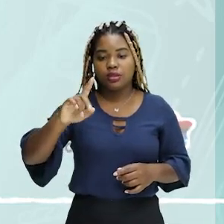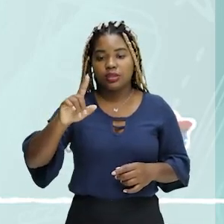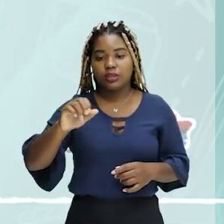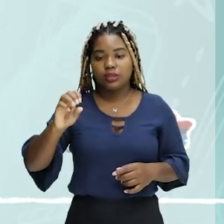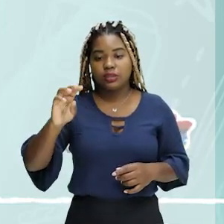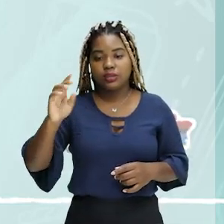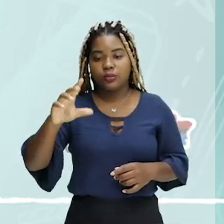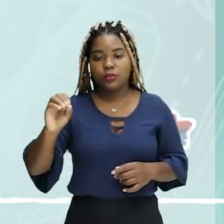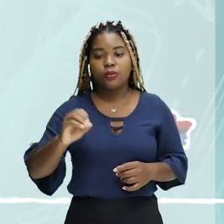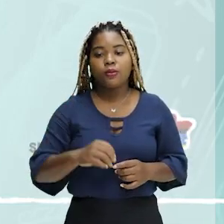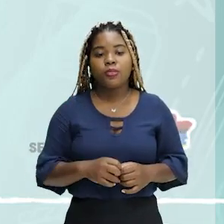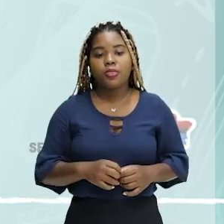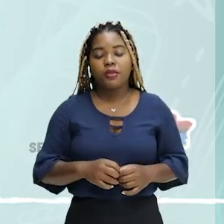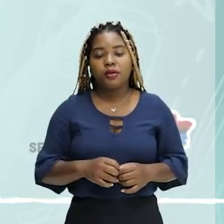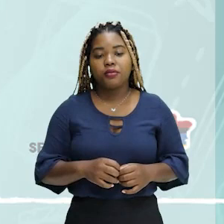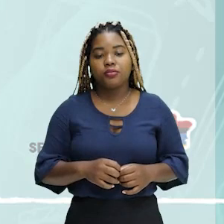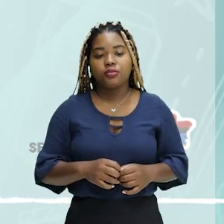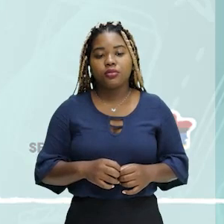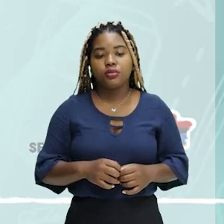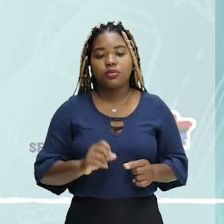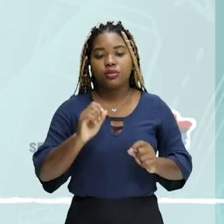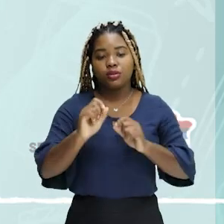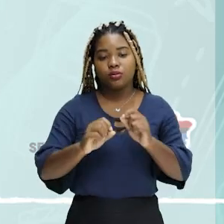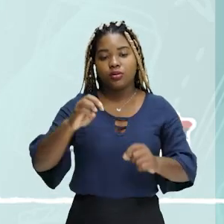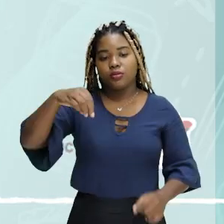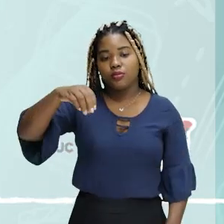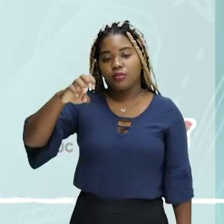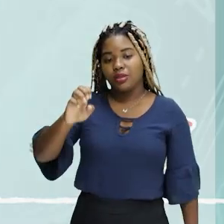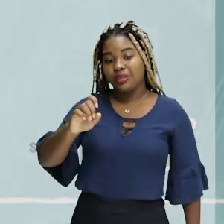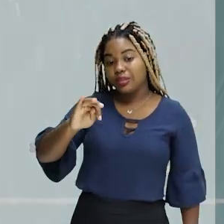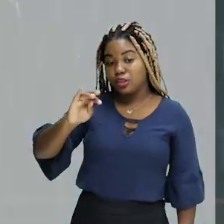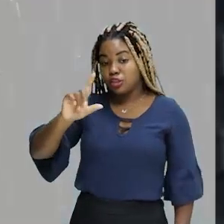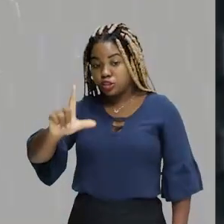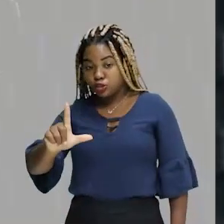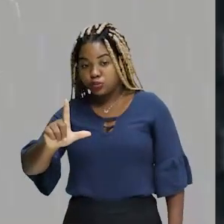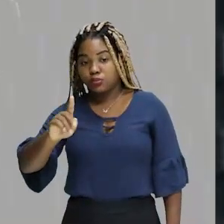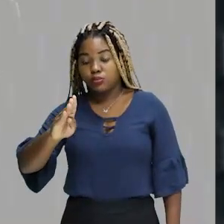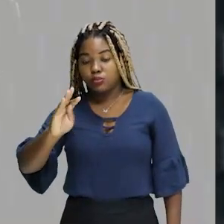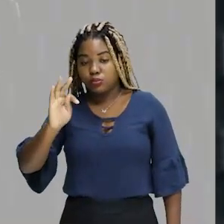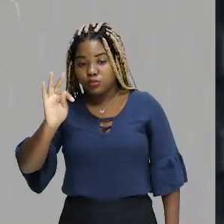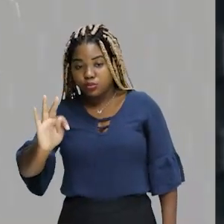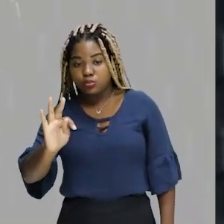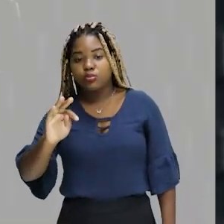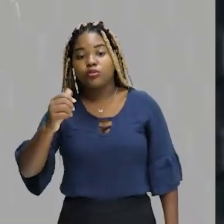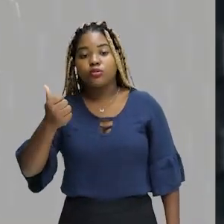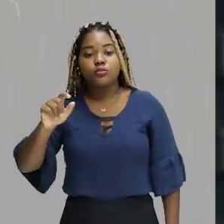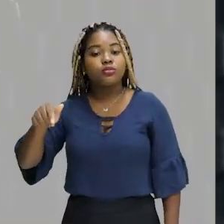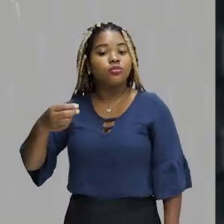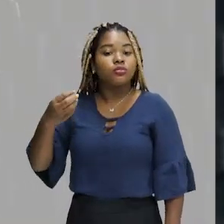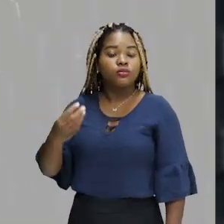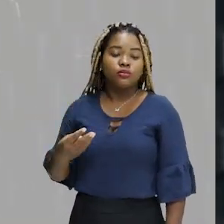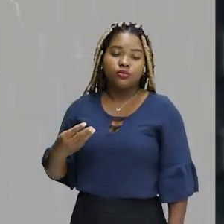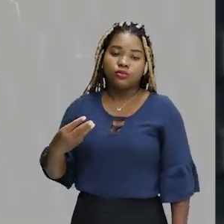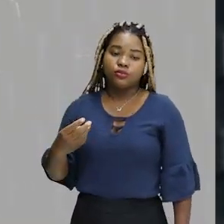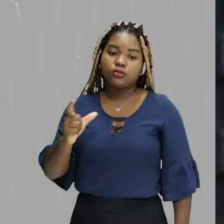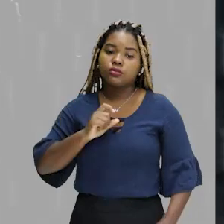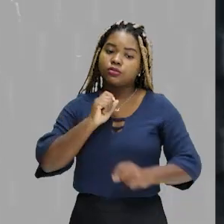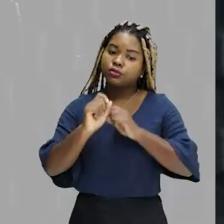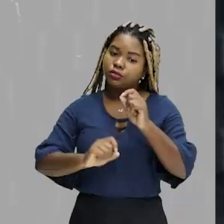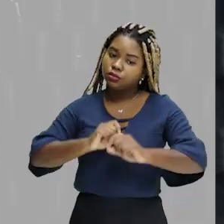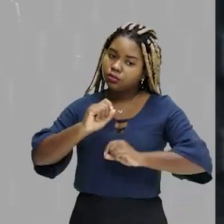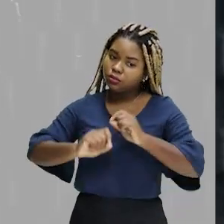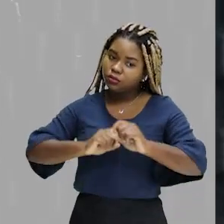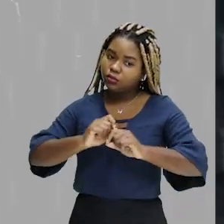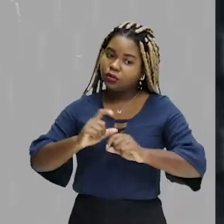isopreno, cujo nome oficial é metil but 1,3-dieno, tem o quê? Aí nós temos